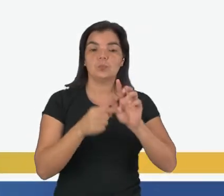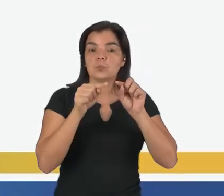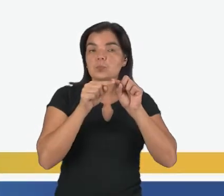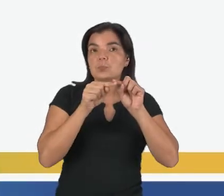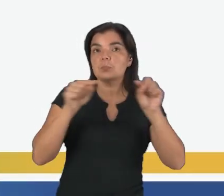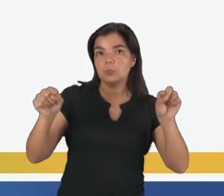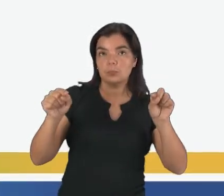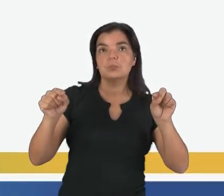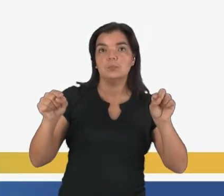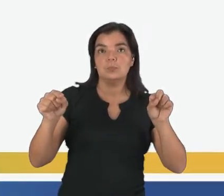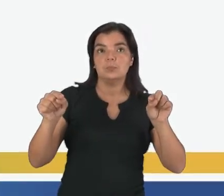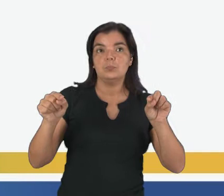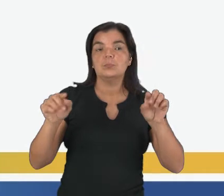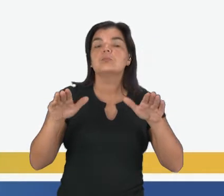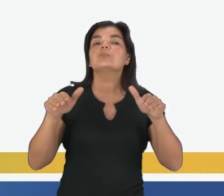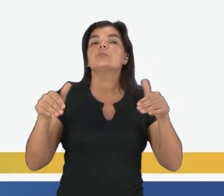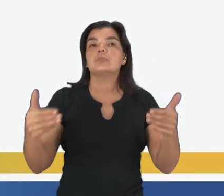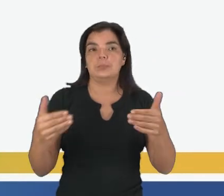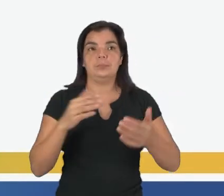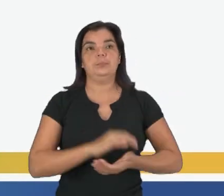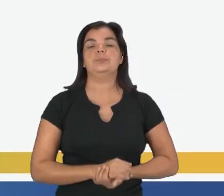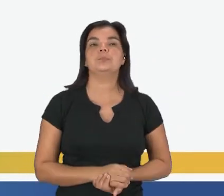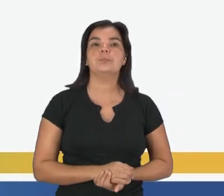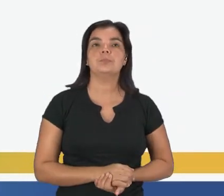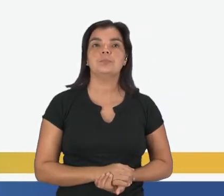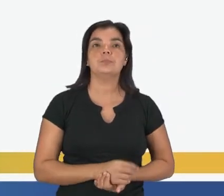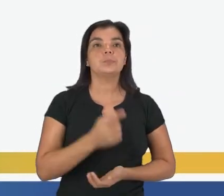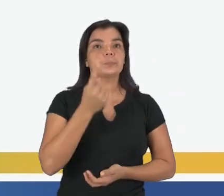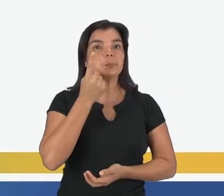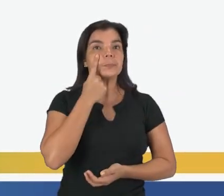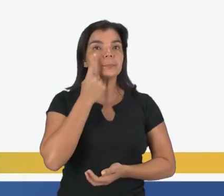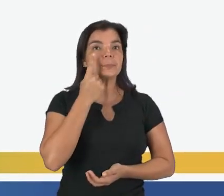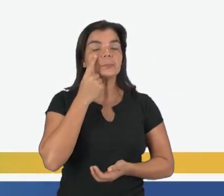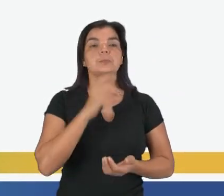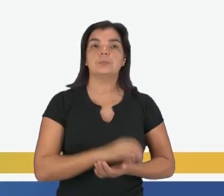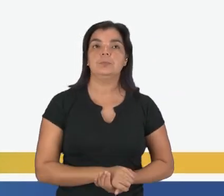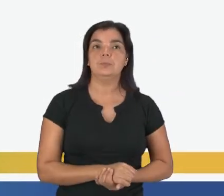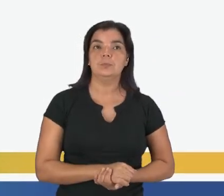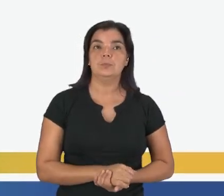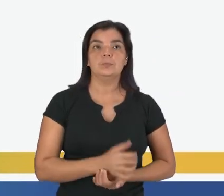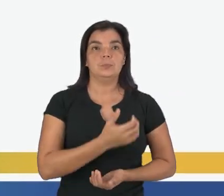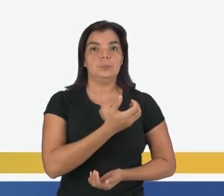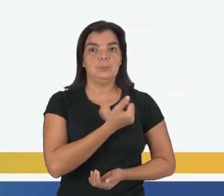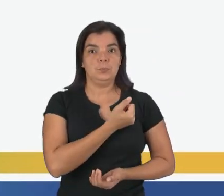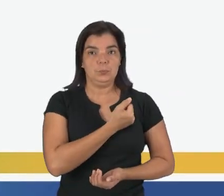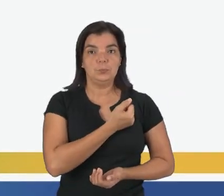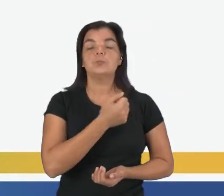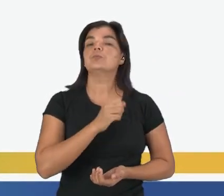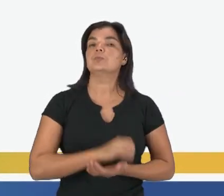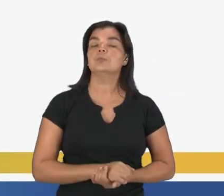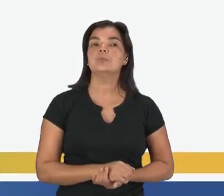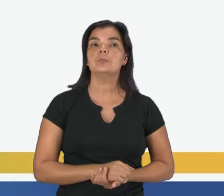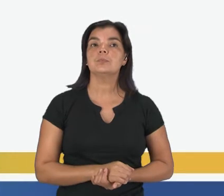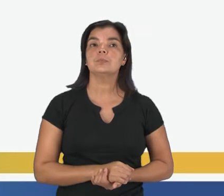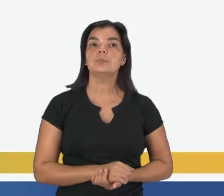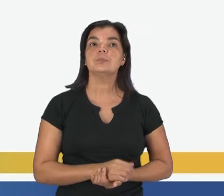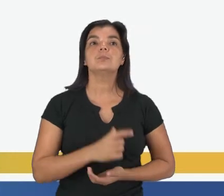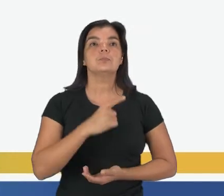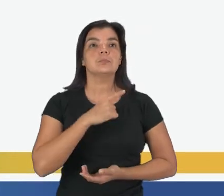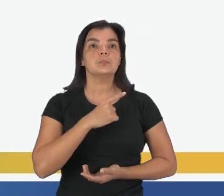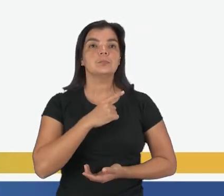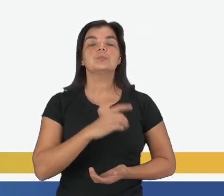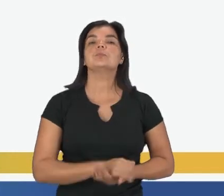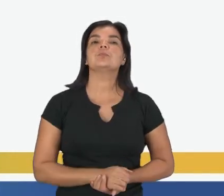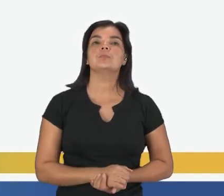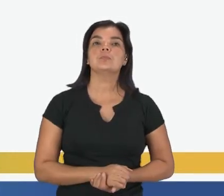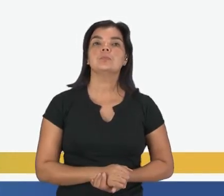ponto assinalado na reta numérica é... Observe aí, nós temos os números inteiros e aí nós temos